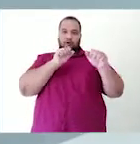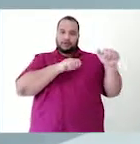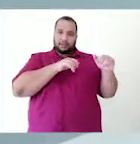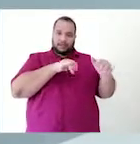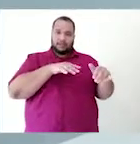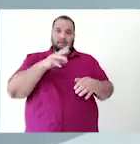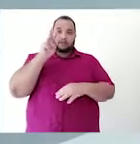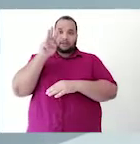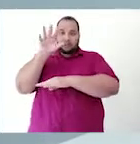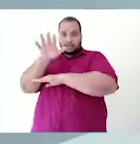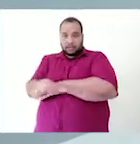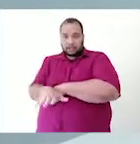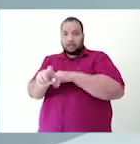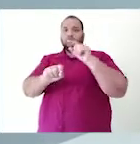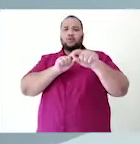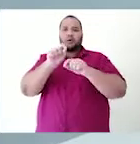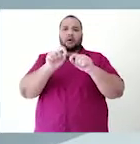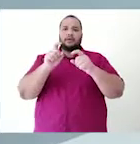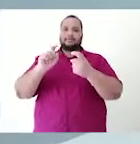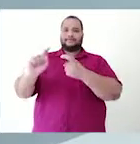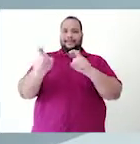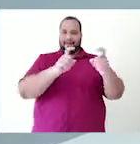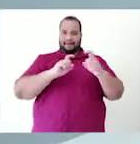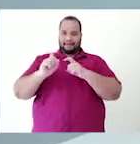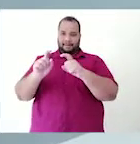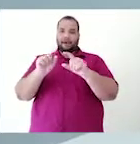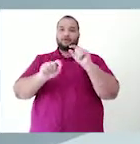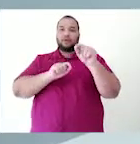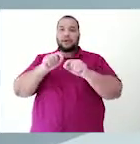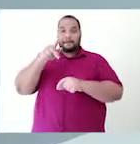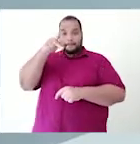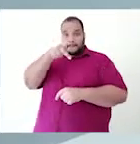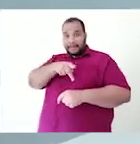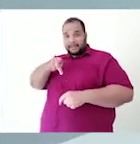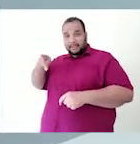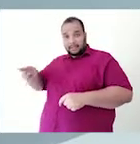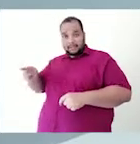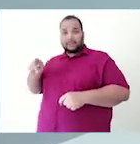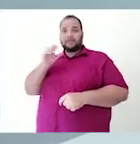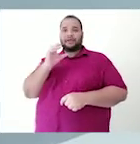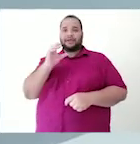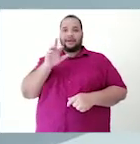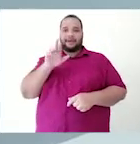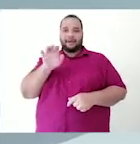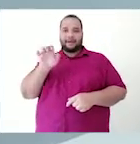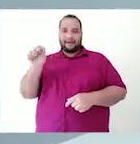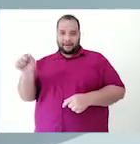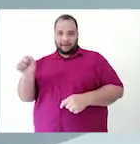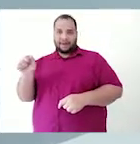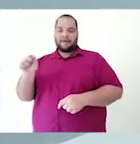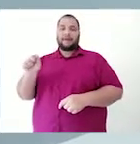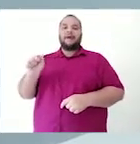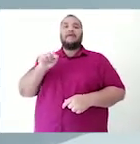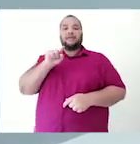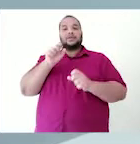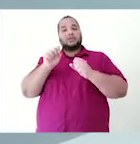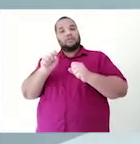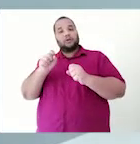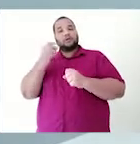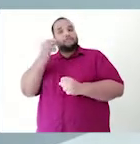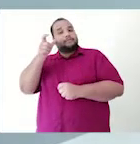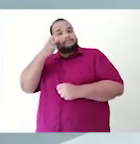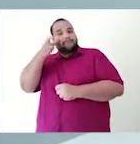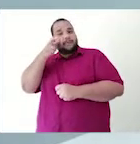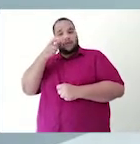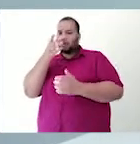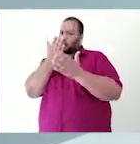assunto, amanhã, dia 18 de setembro, às 3 horas da tarde, ocorre um debate com os candidatos para a presidência do Conselho